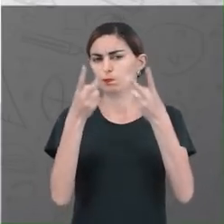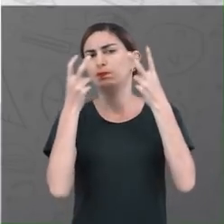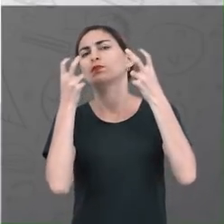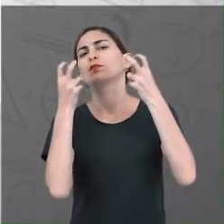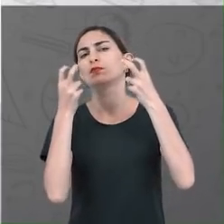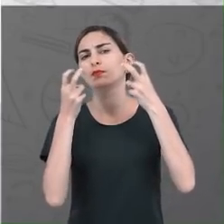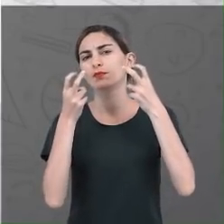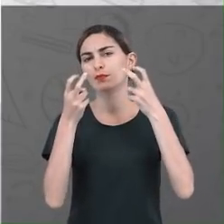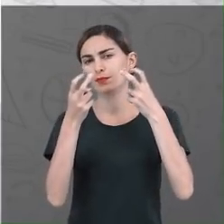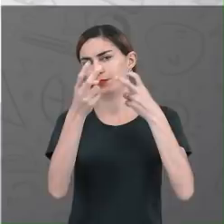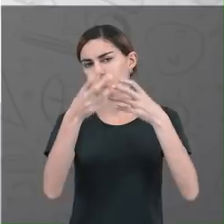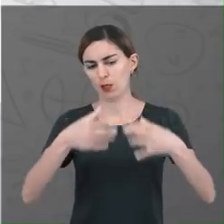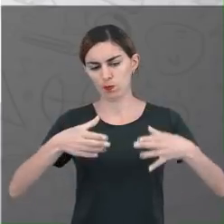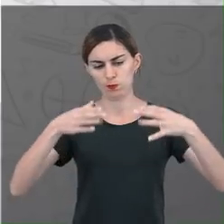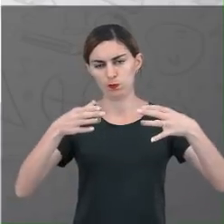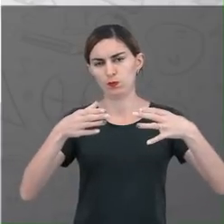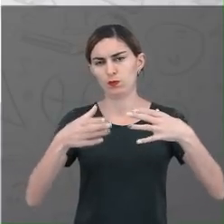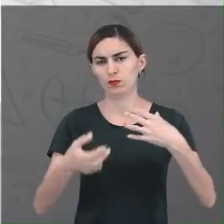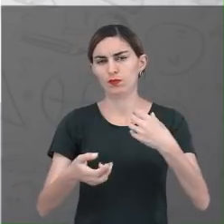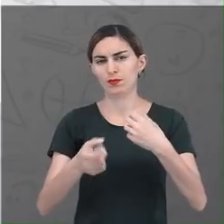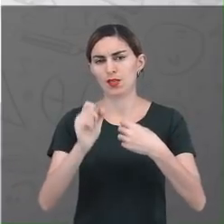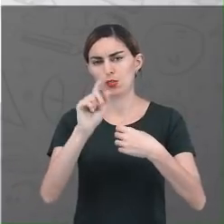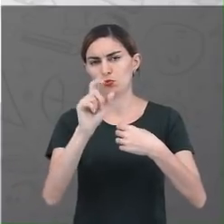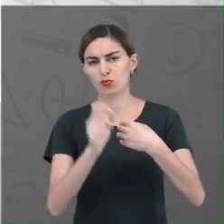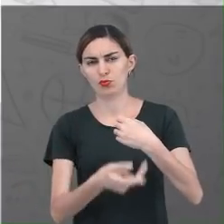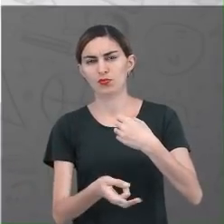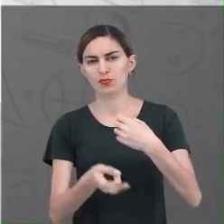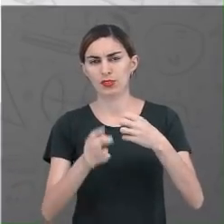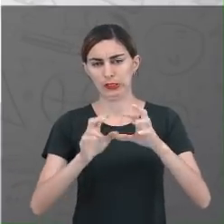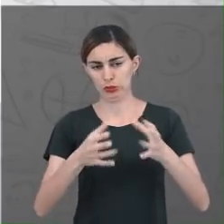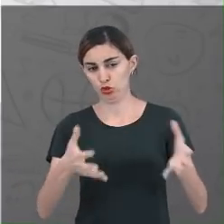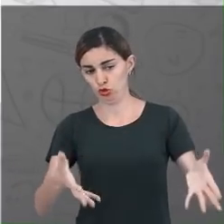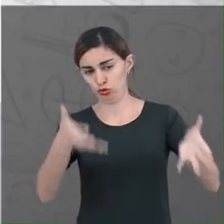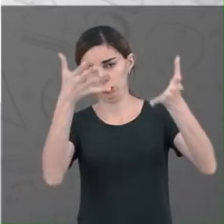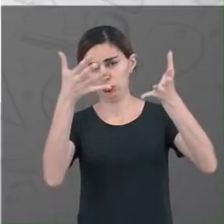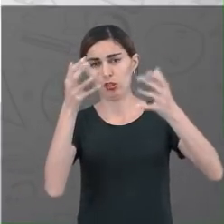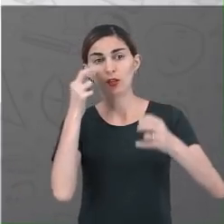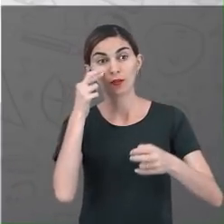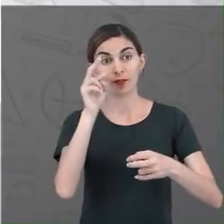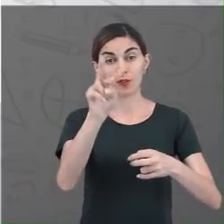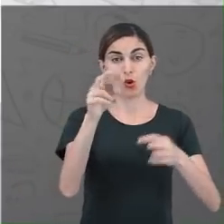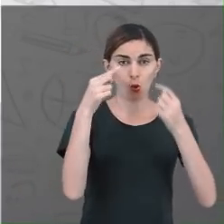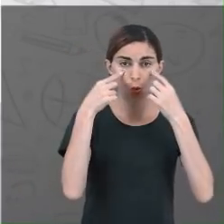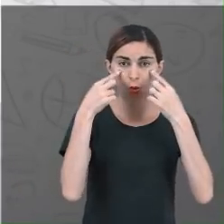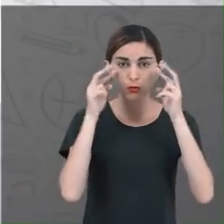esfera, porque ela é o elemento de segregação, de destaque, para onde os olhos da gente se